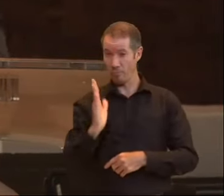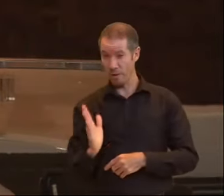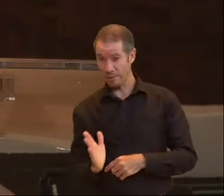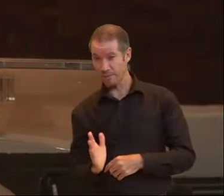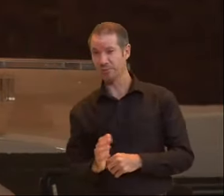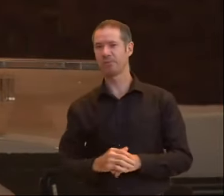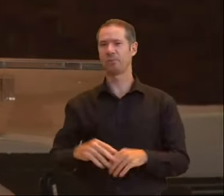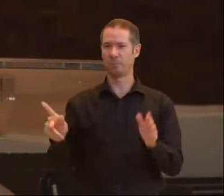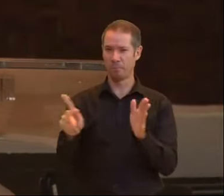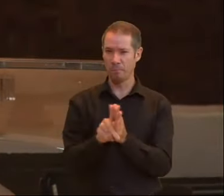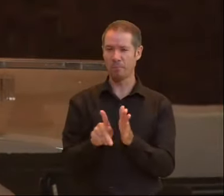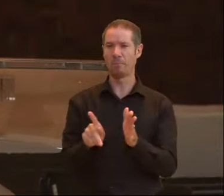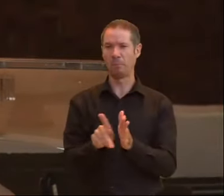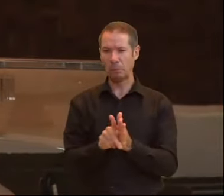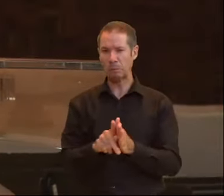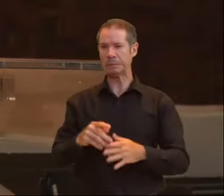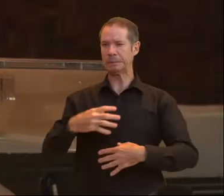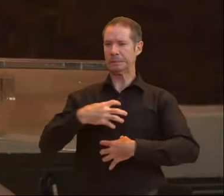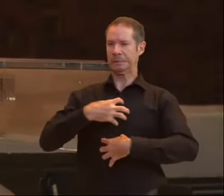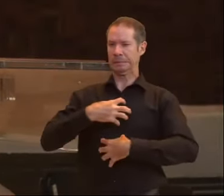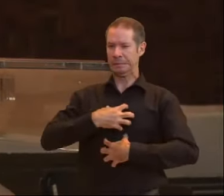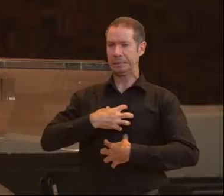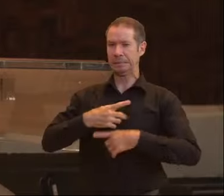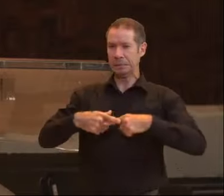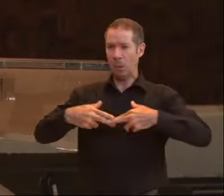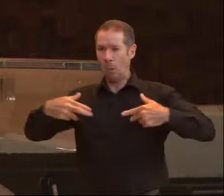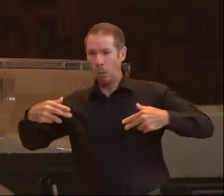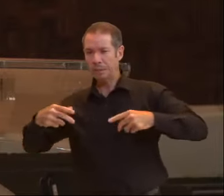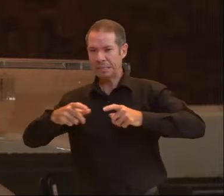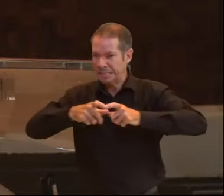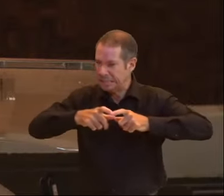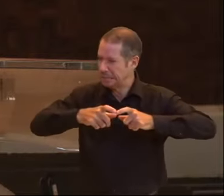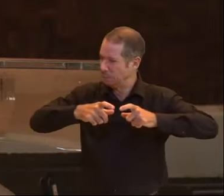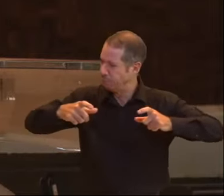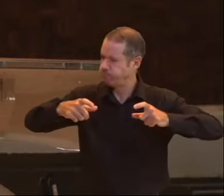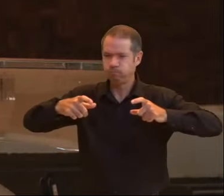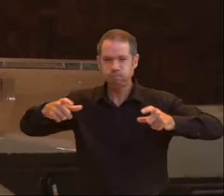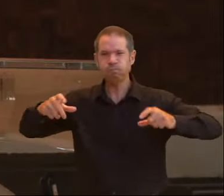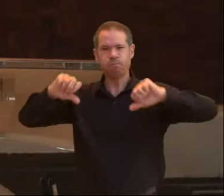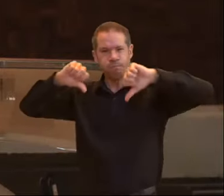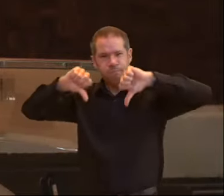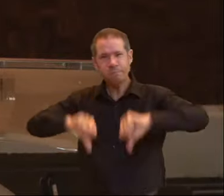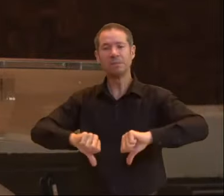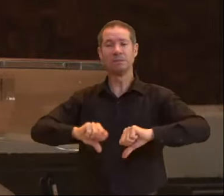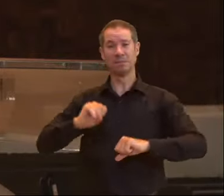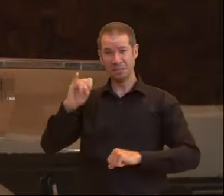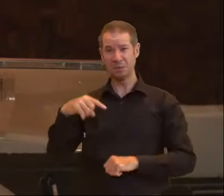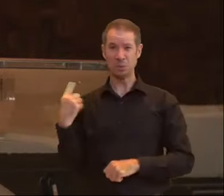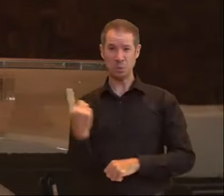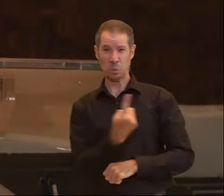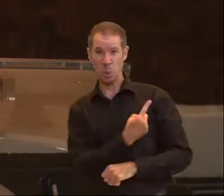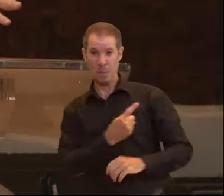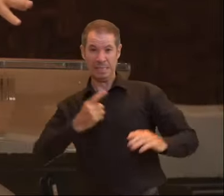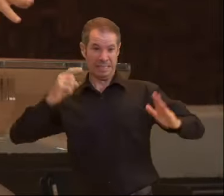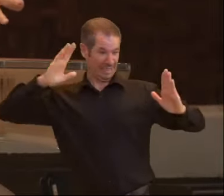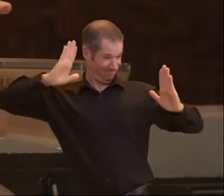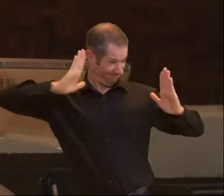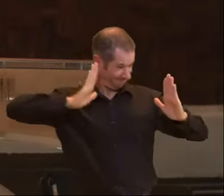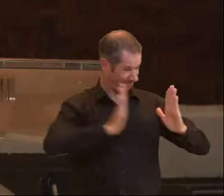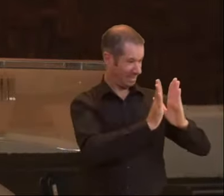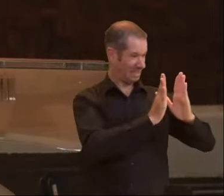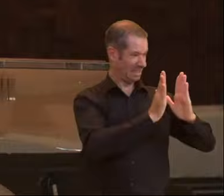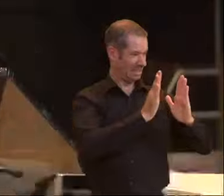nossa própria pele, que essa coisa está crescendo. Se nós não batermos de frente com